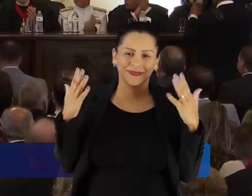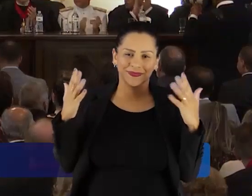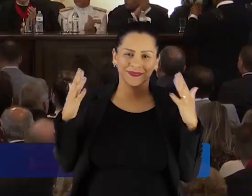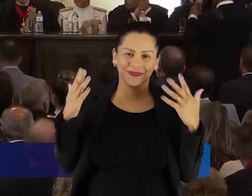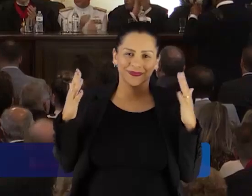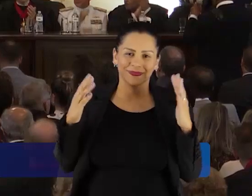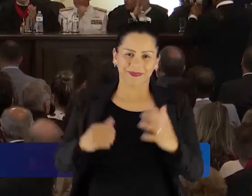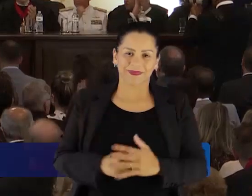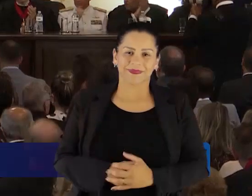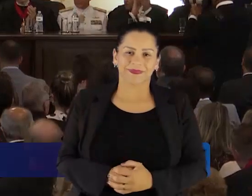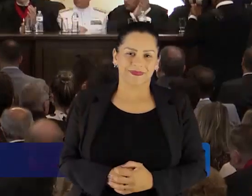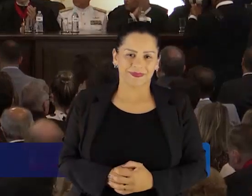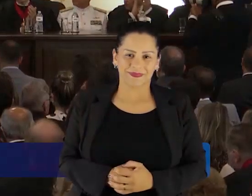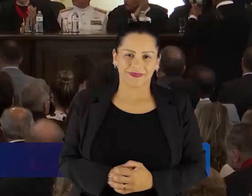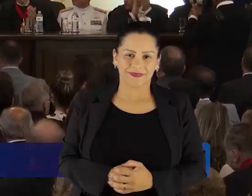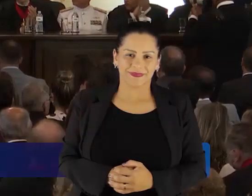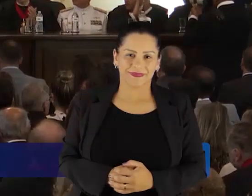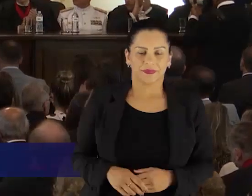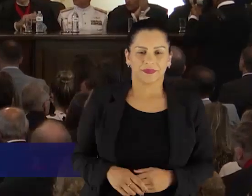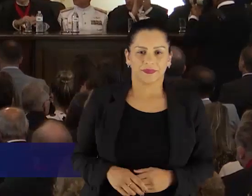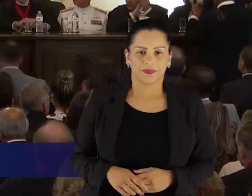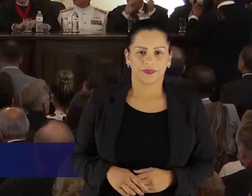E aí